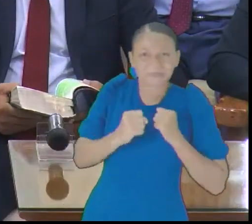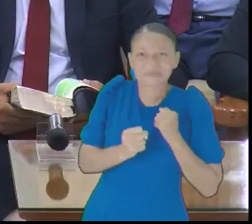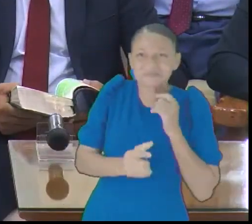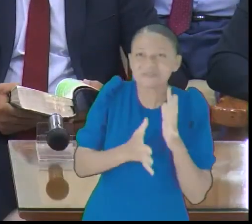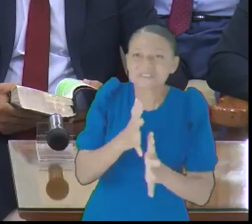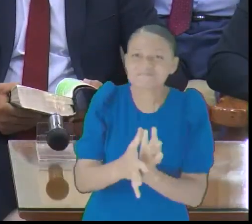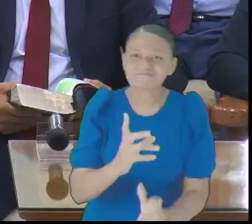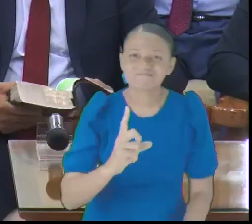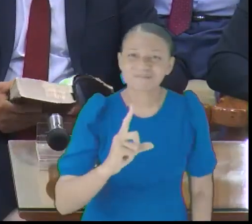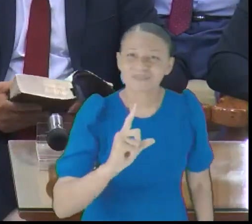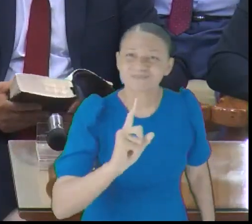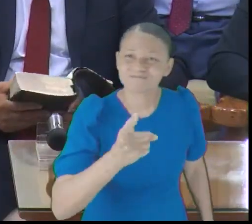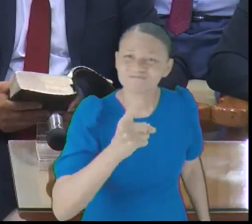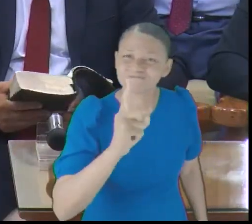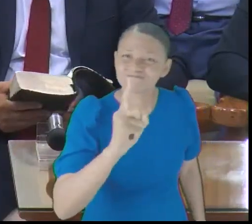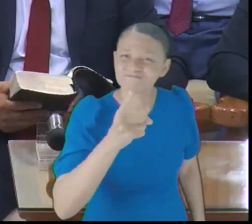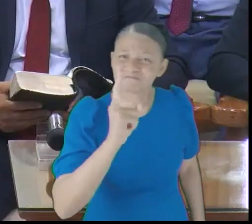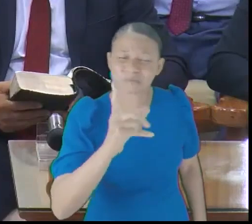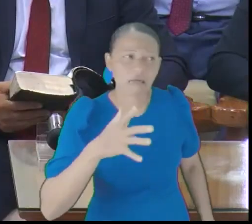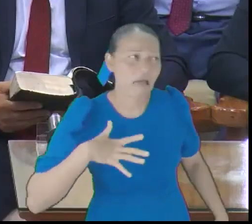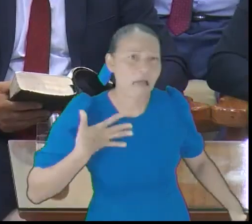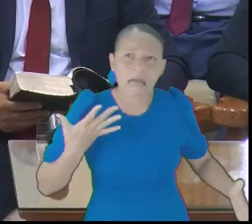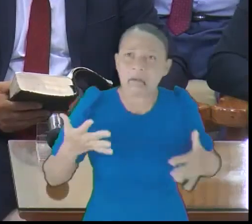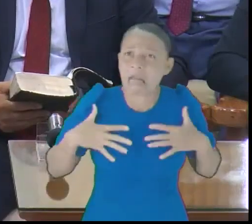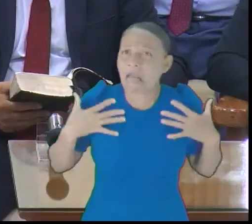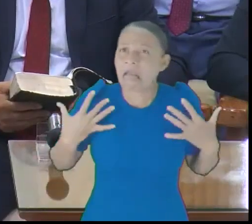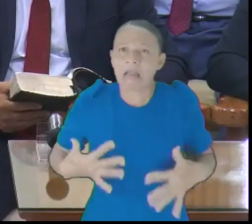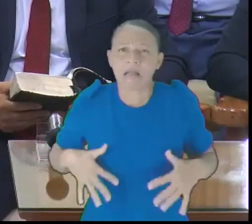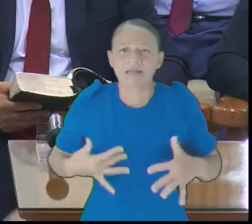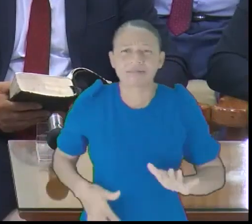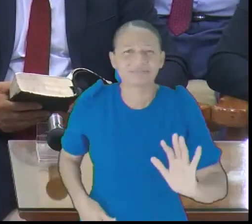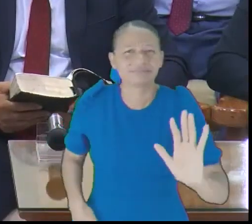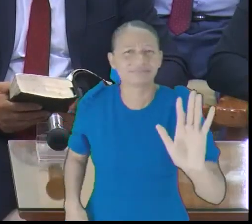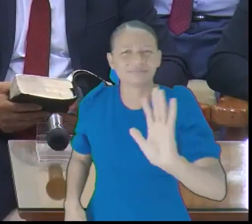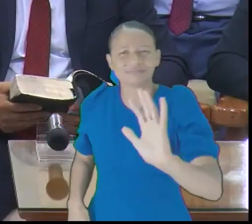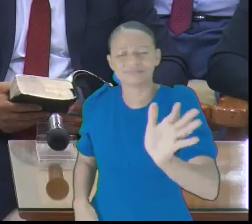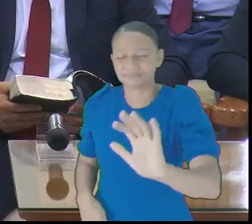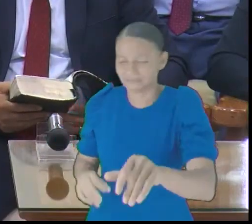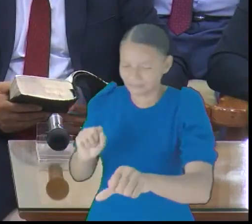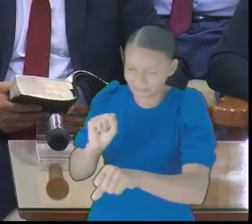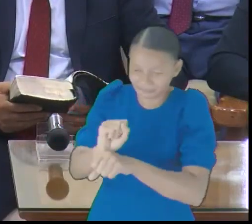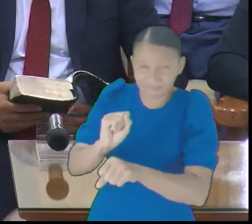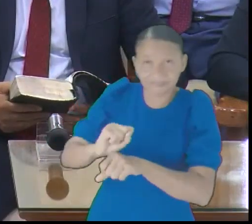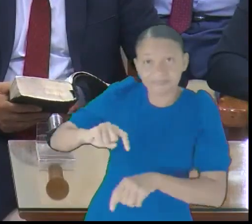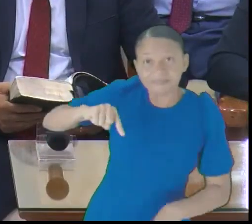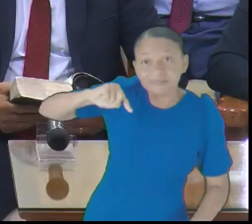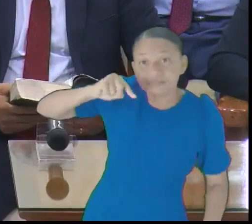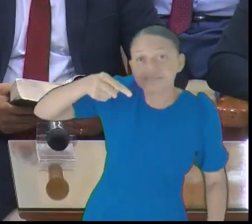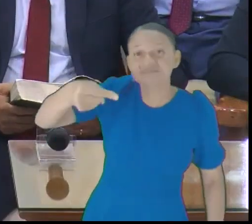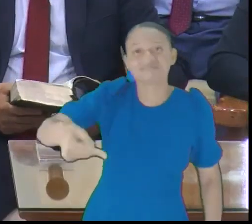você: não se apavore, espere pelo depois.